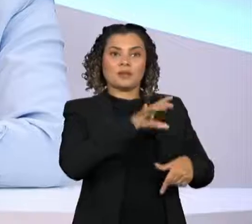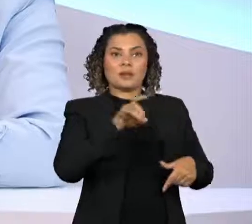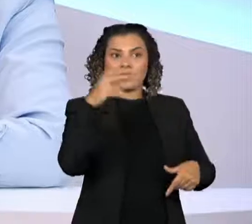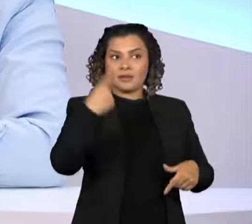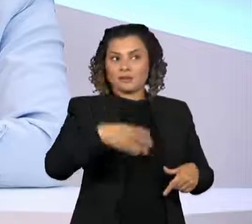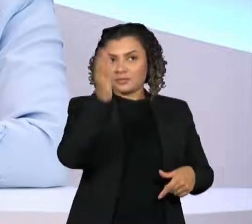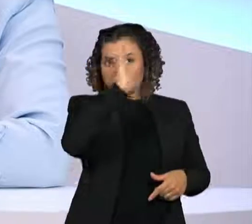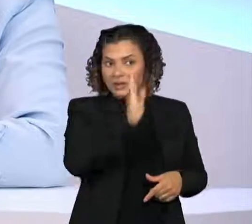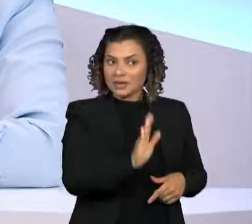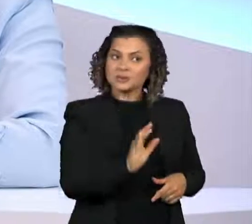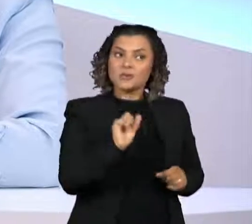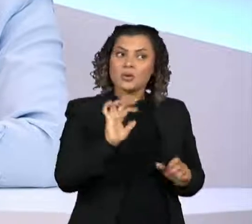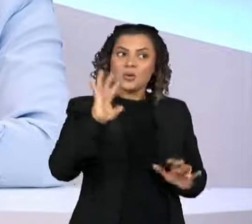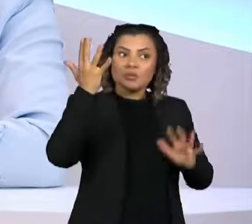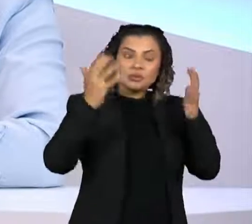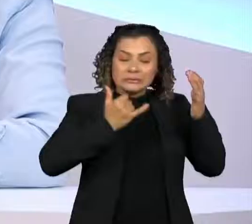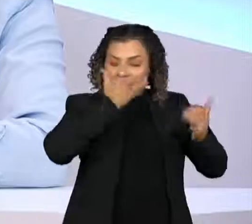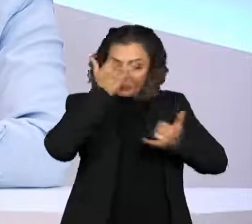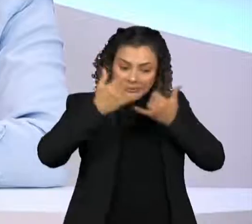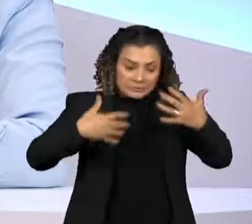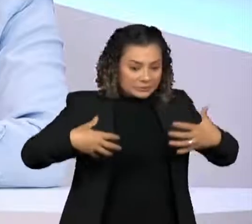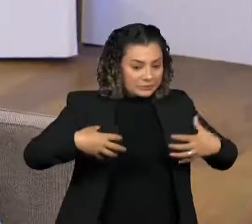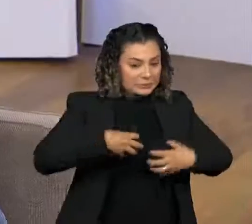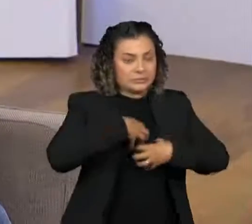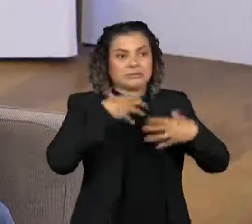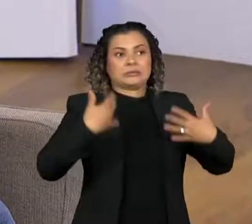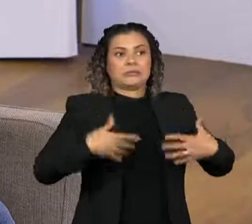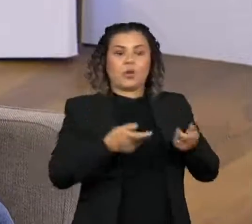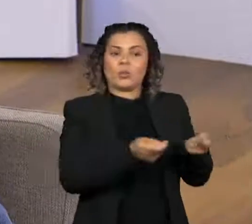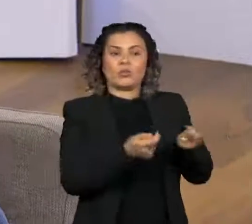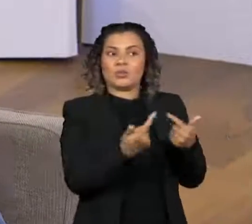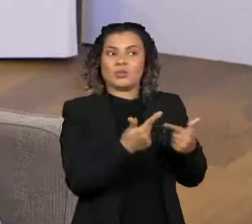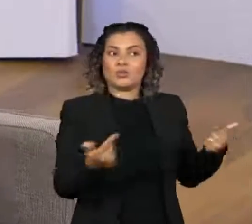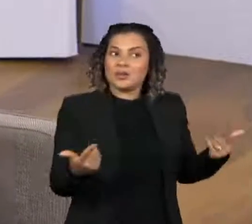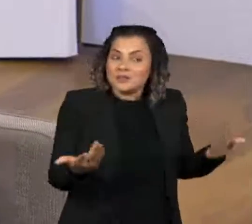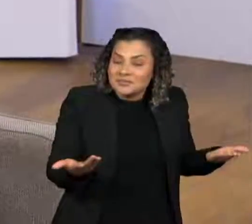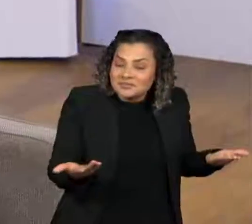Brasil. Há coisas que podem acontecer fora desse controle analítico, né?